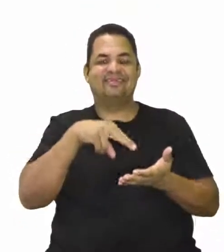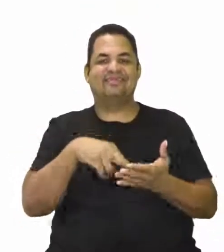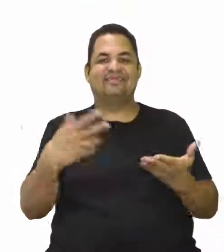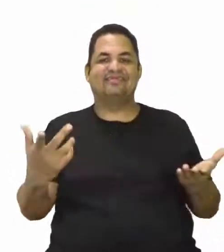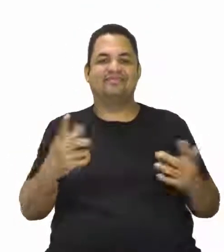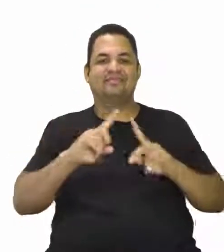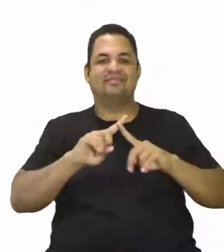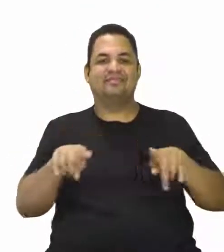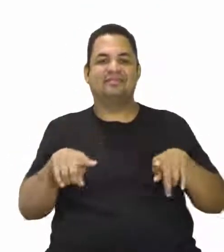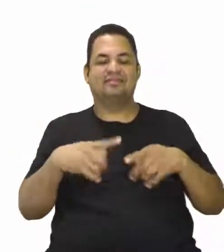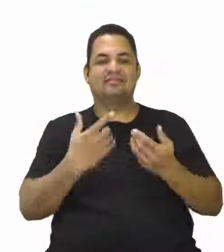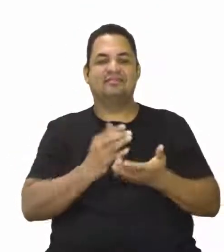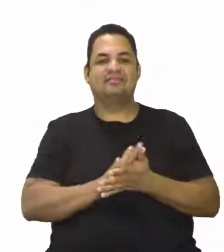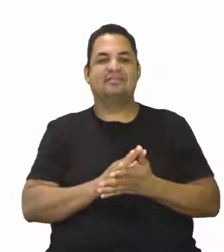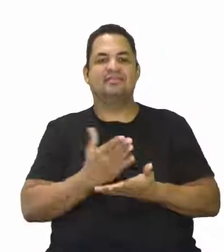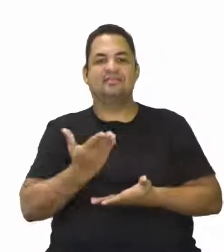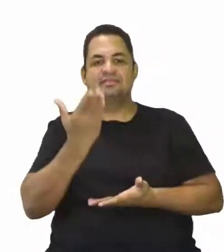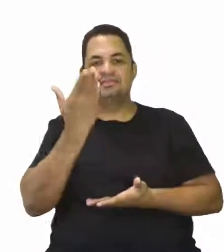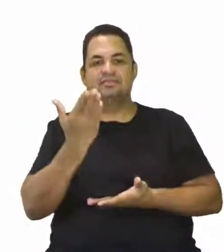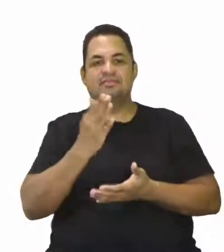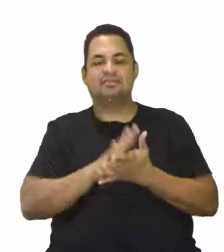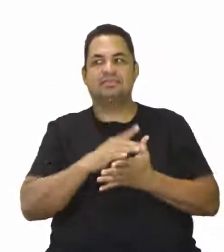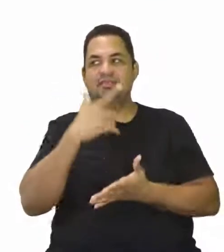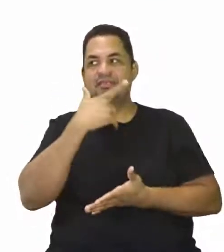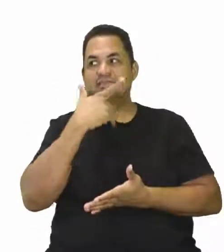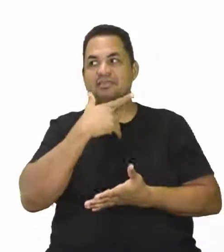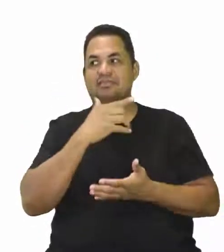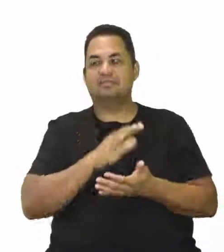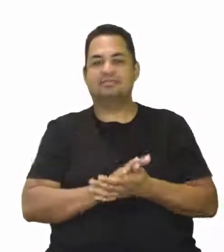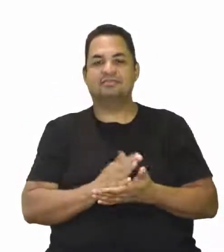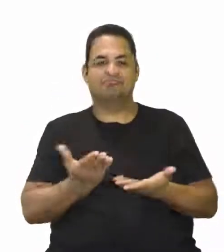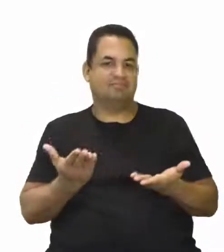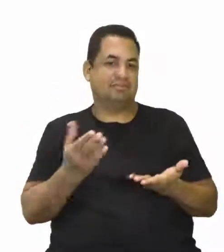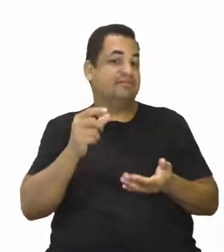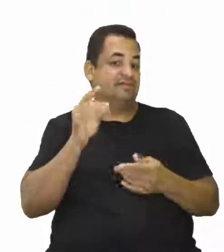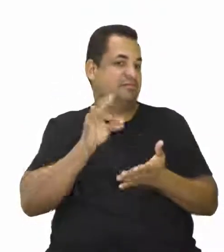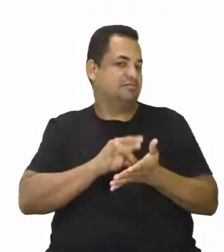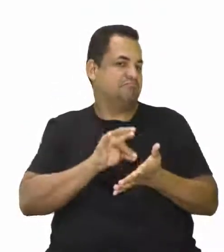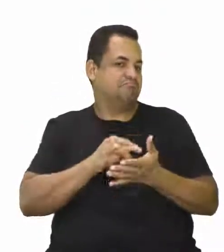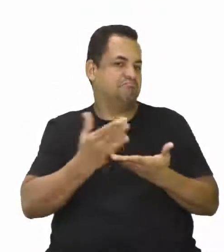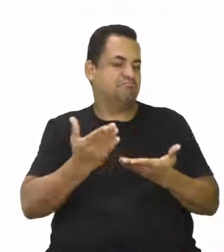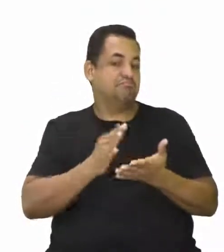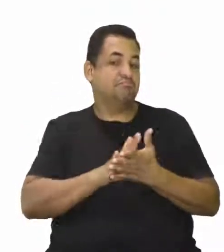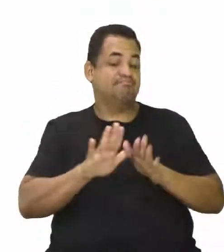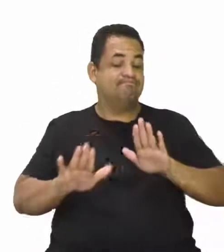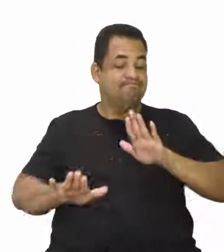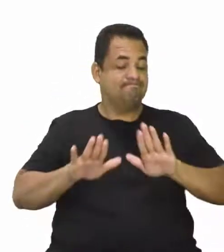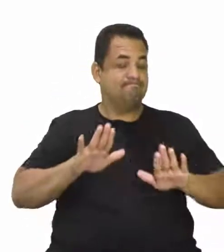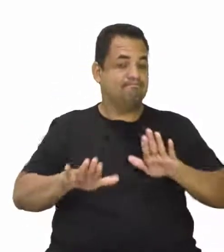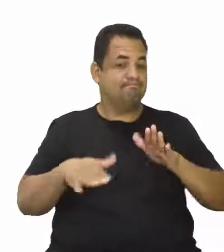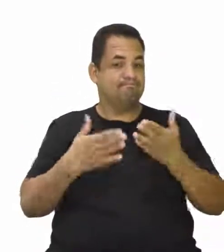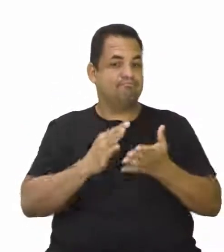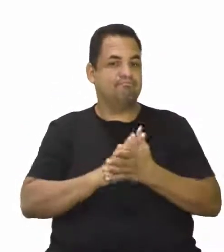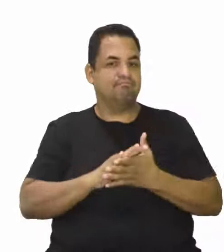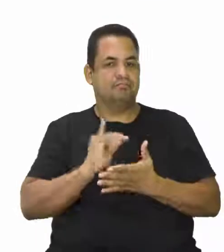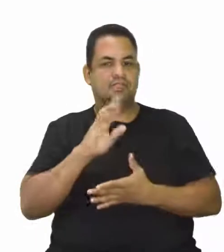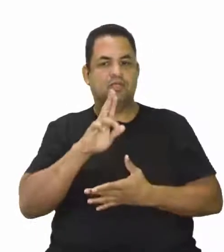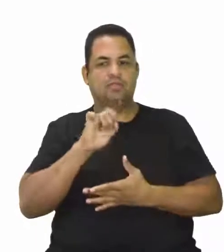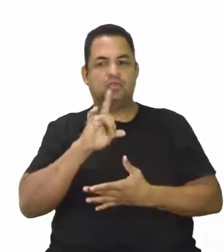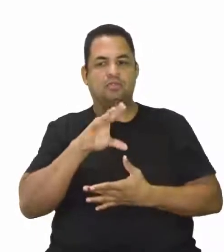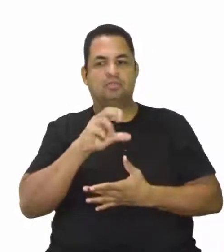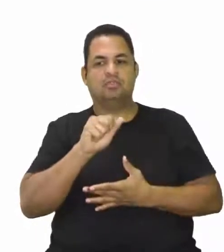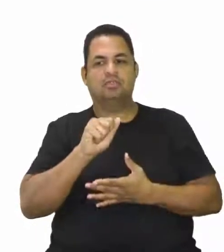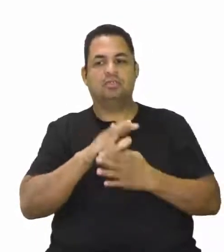todavia, nem sempre aquilo que é engraçado mesmo. Às vezes é uma ironia,